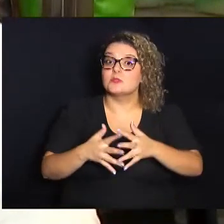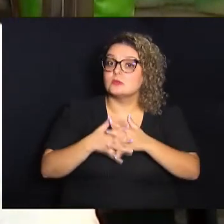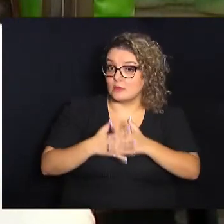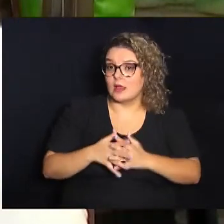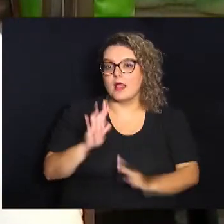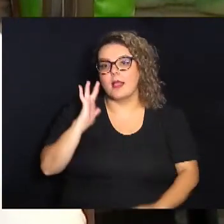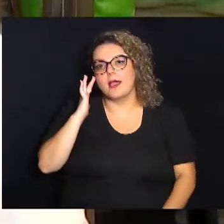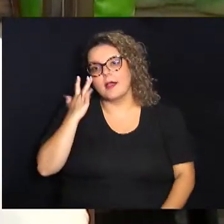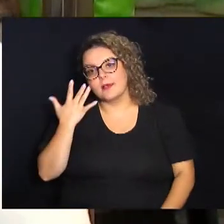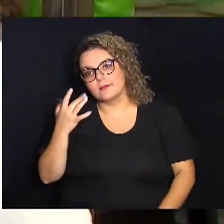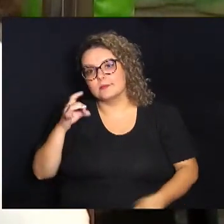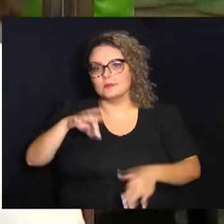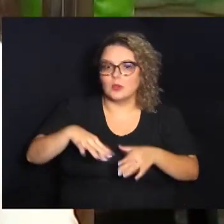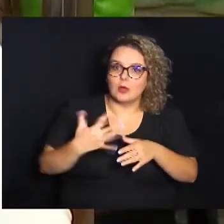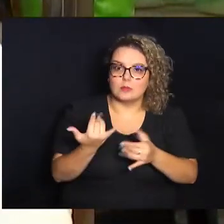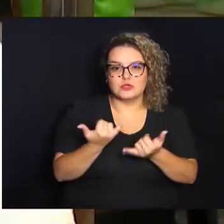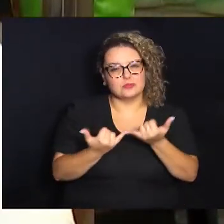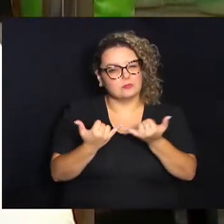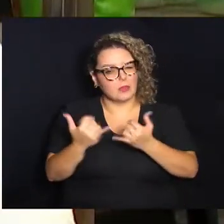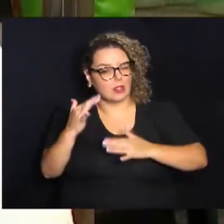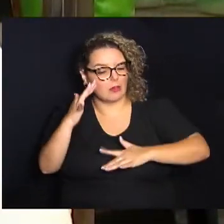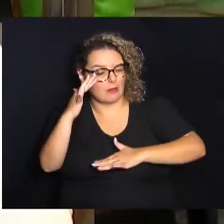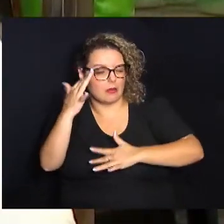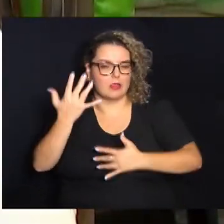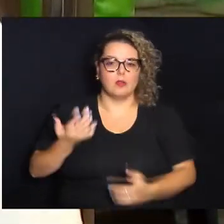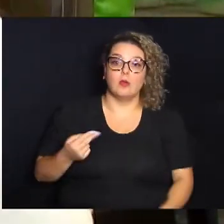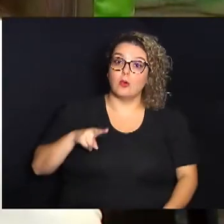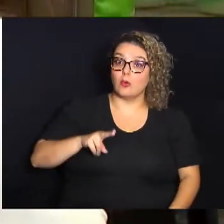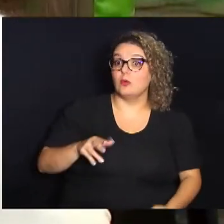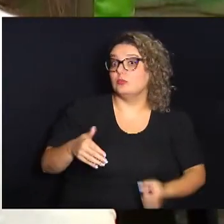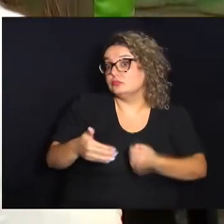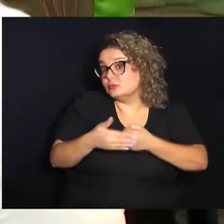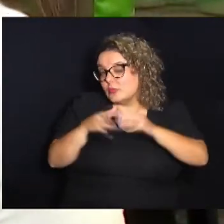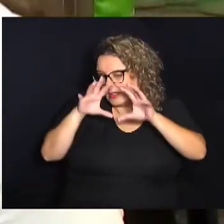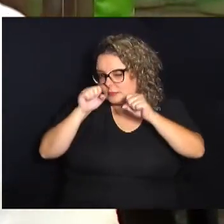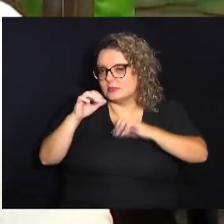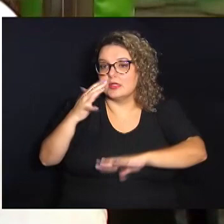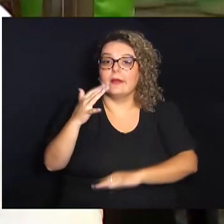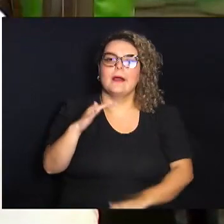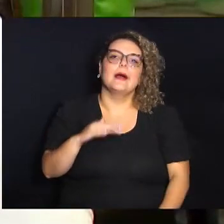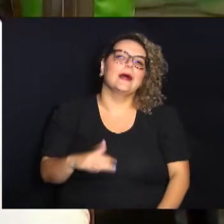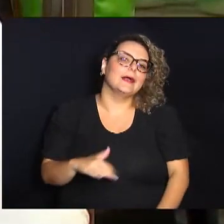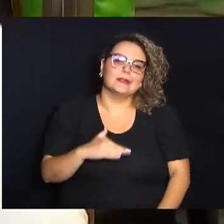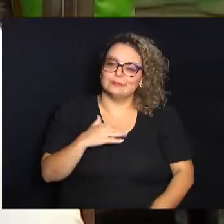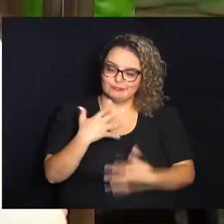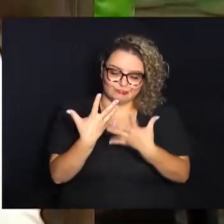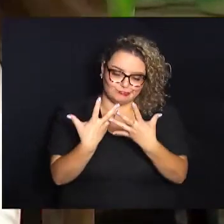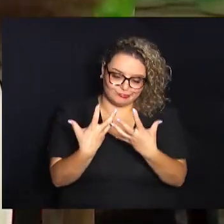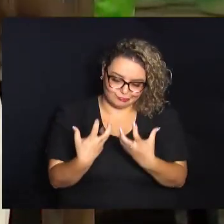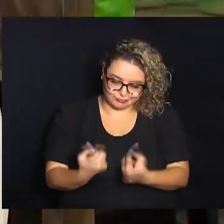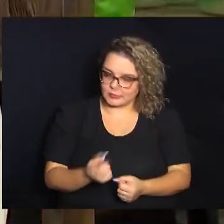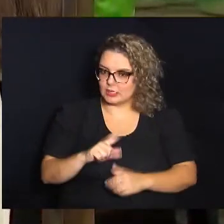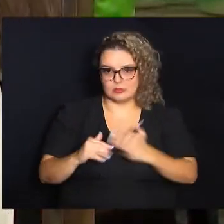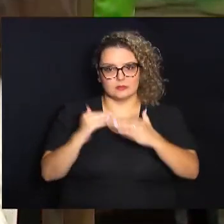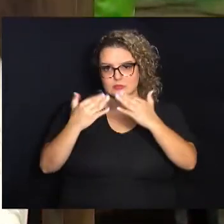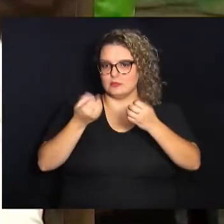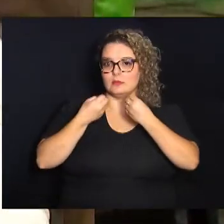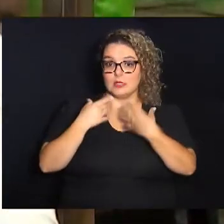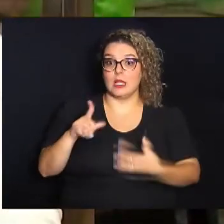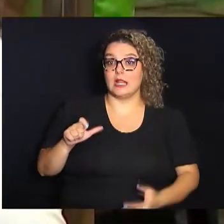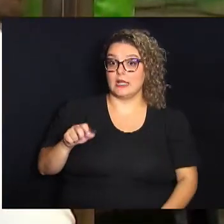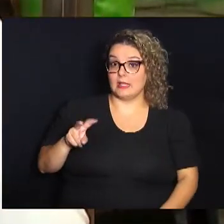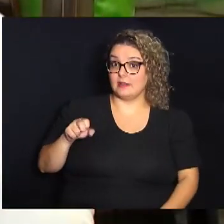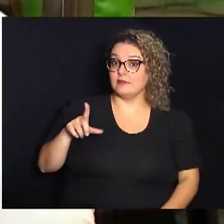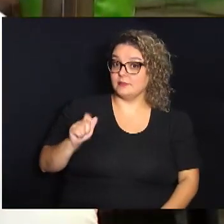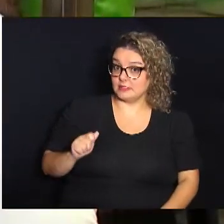acham que é uma plantinha de meia sombra ou talvez de sombra, e aí ela acaba morrendo, não se desenvolve bem. E a lavanda é uma